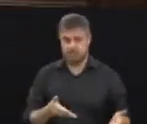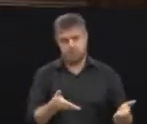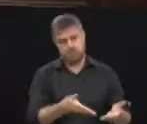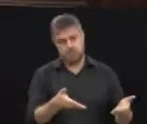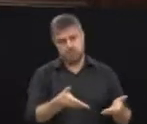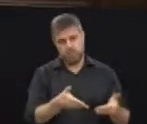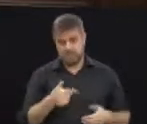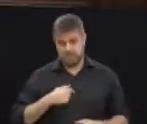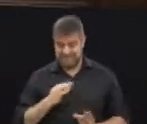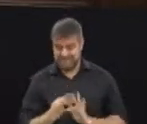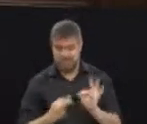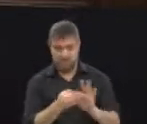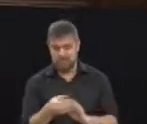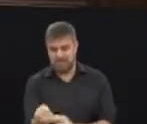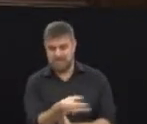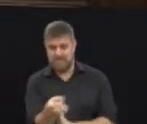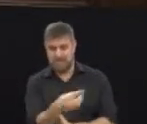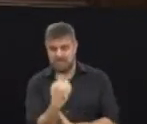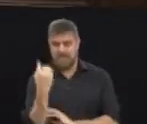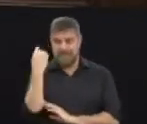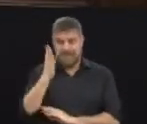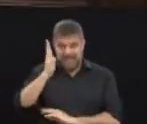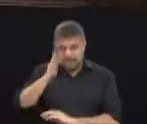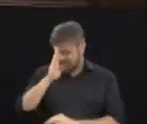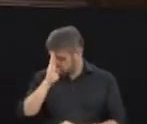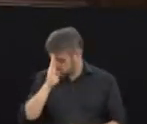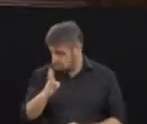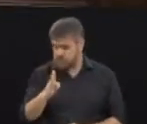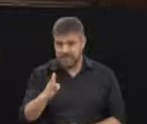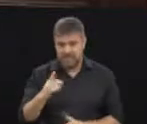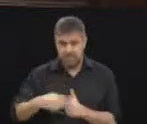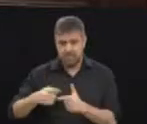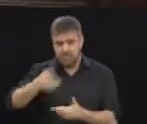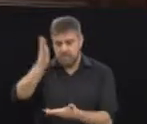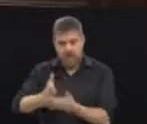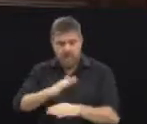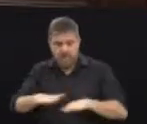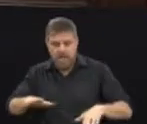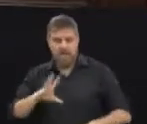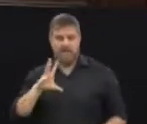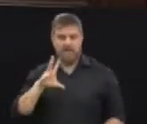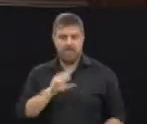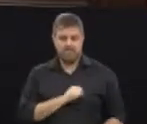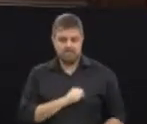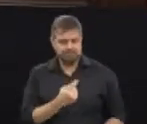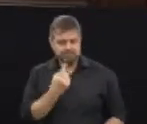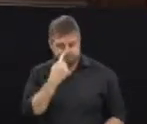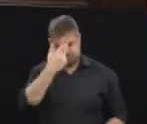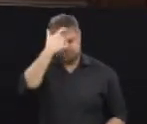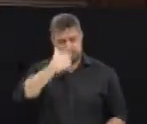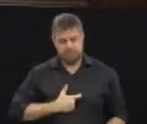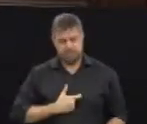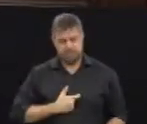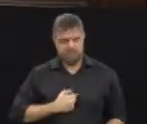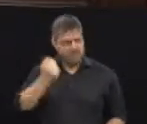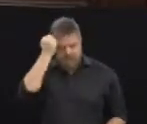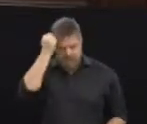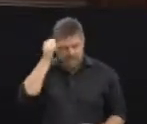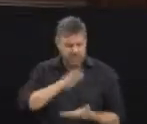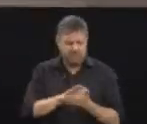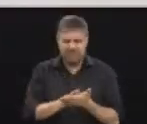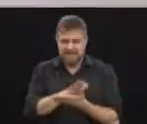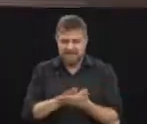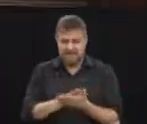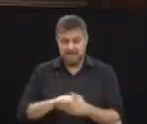mesmas condições técnicas que nós temos hoje, mas já era uma especialidade resolutiva. Então, eu gostei muito, me identifiquei e não me arrependo de